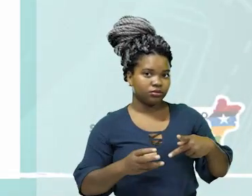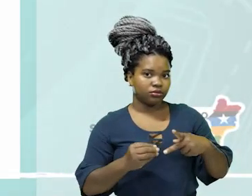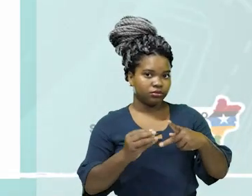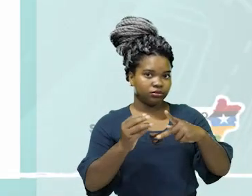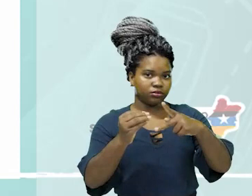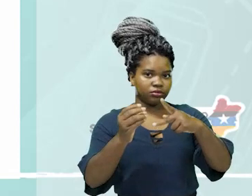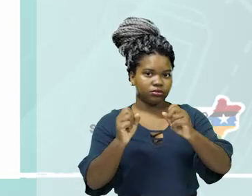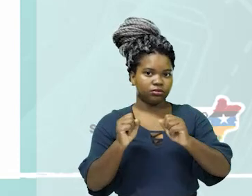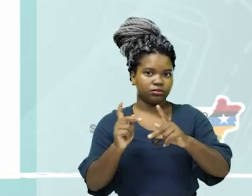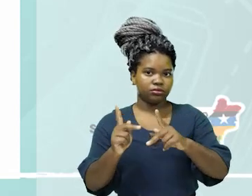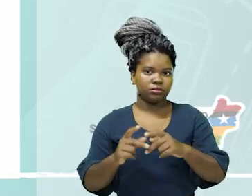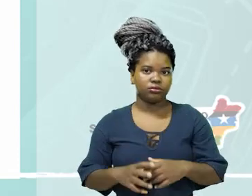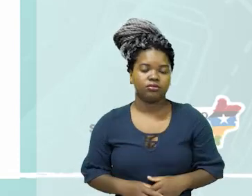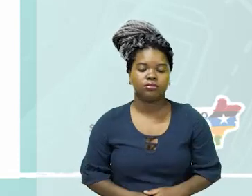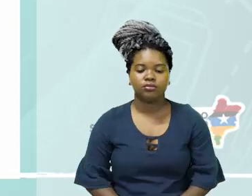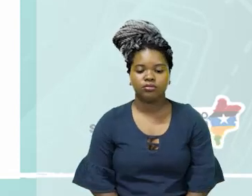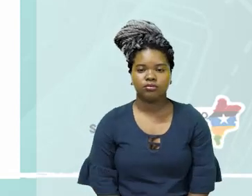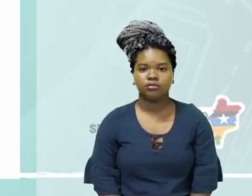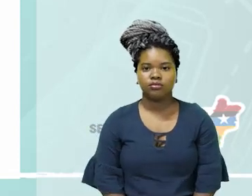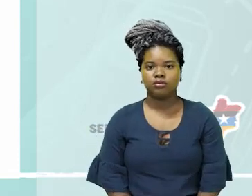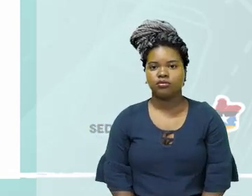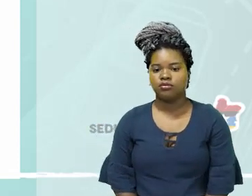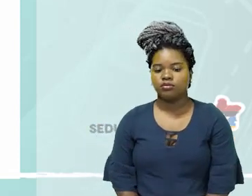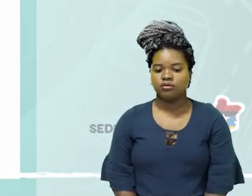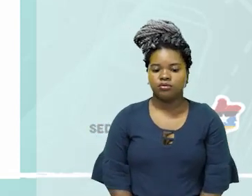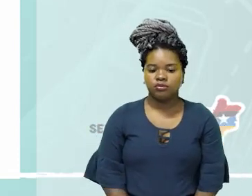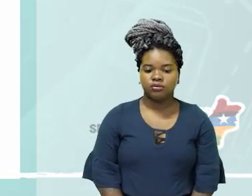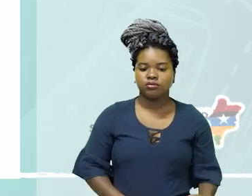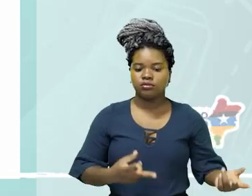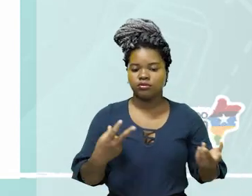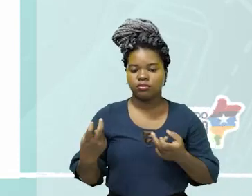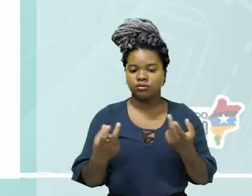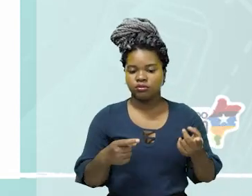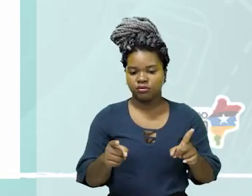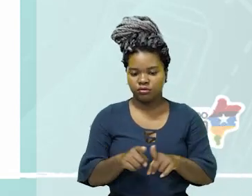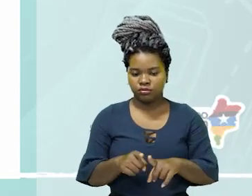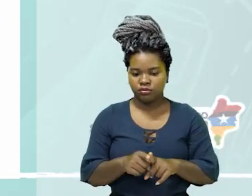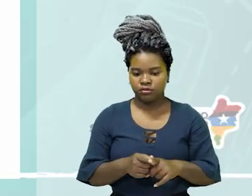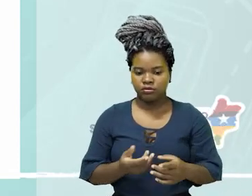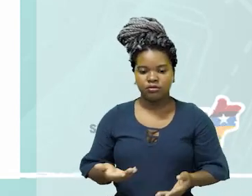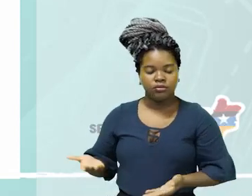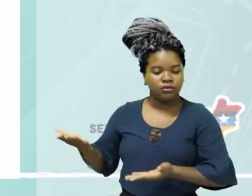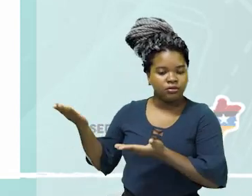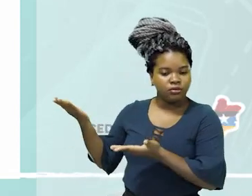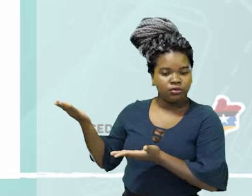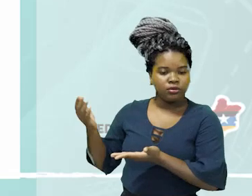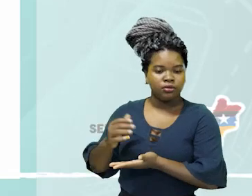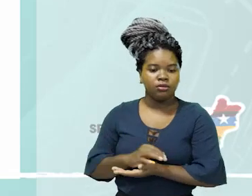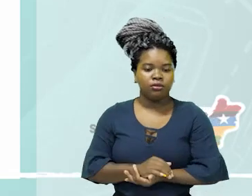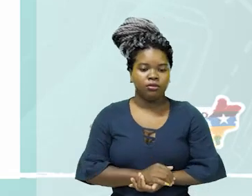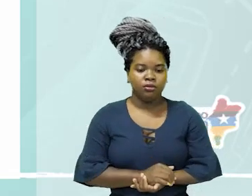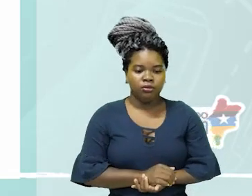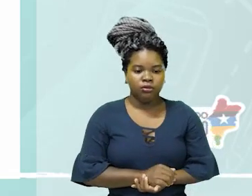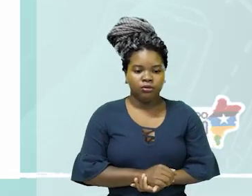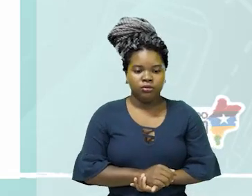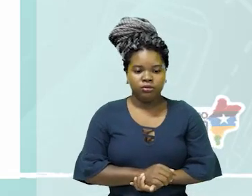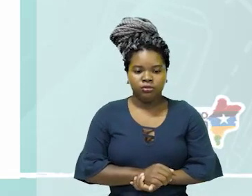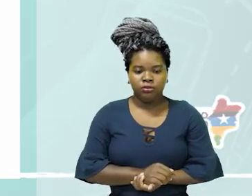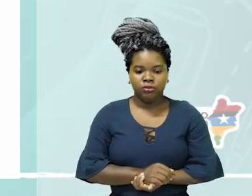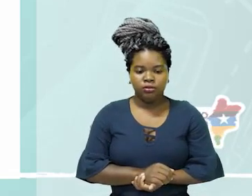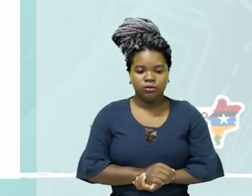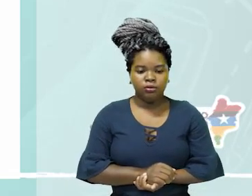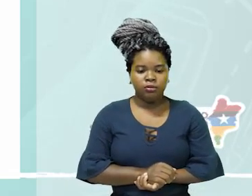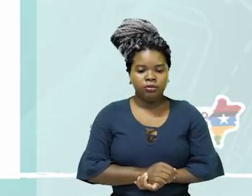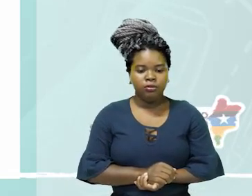um pouco nessa árvore filogenética, nós vamos ter aqui, ó, um ancestral comum das